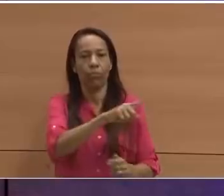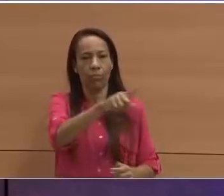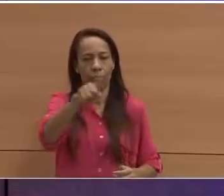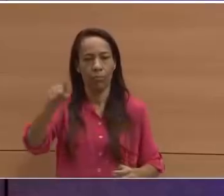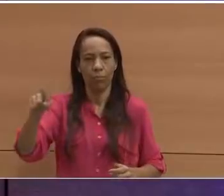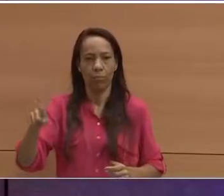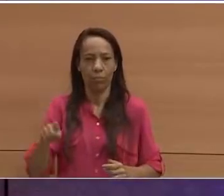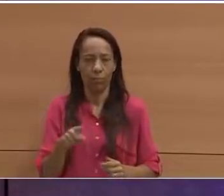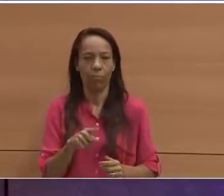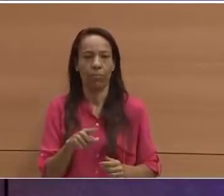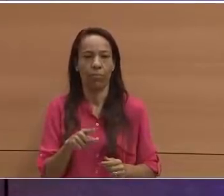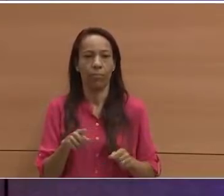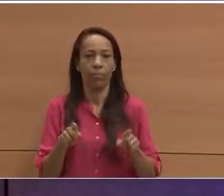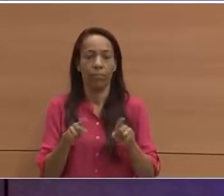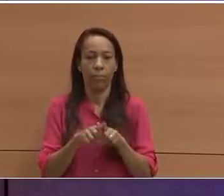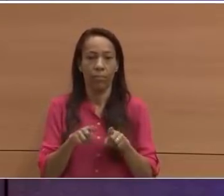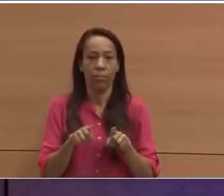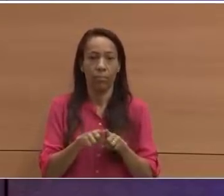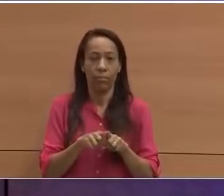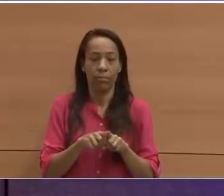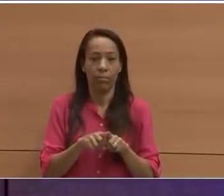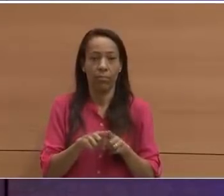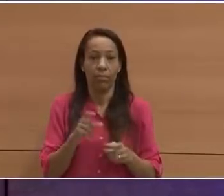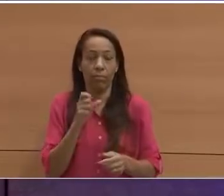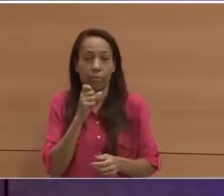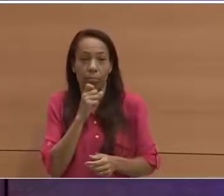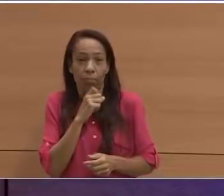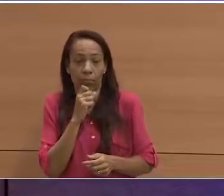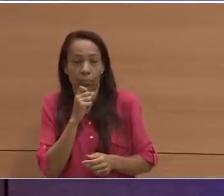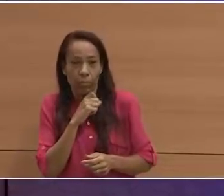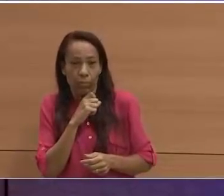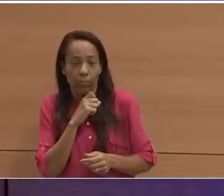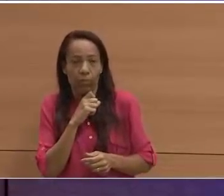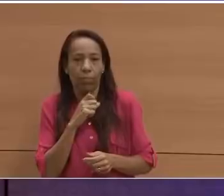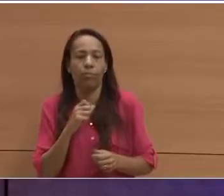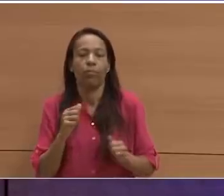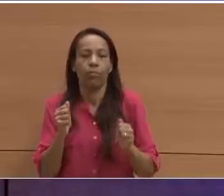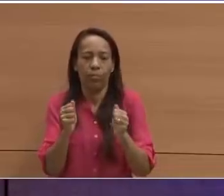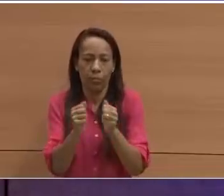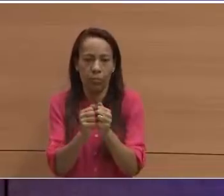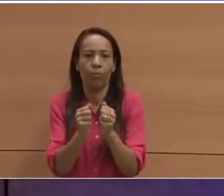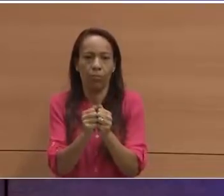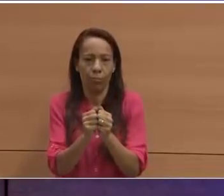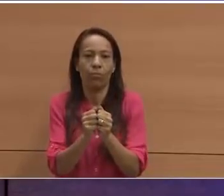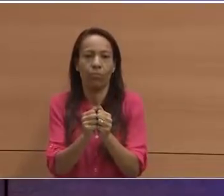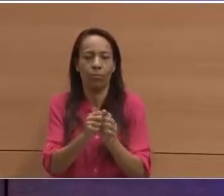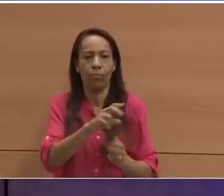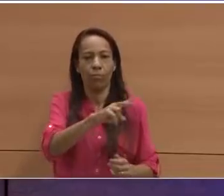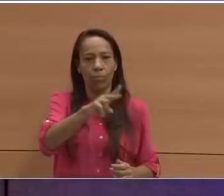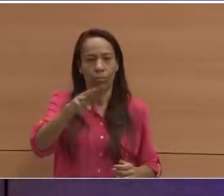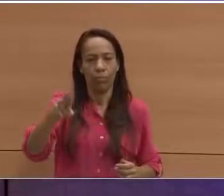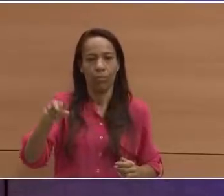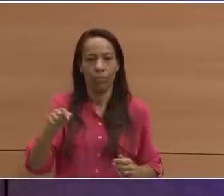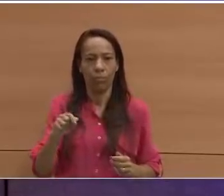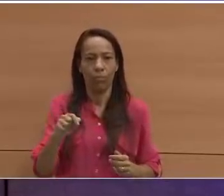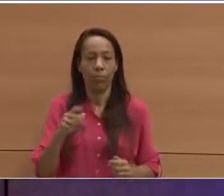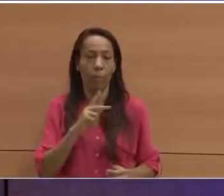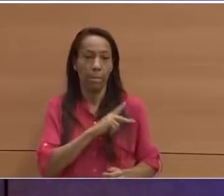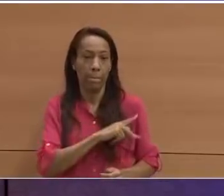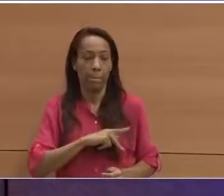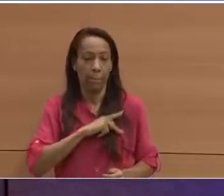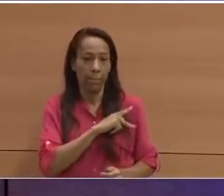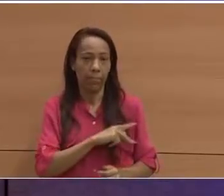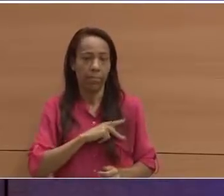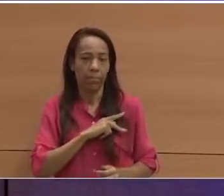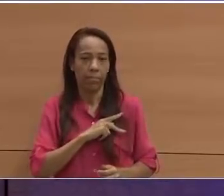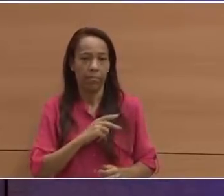que eu tenha de fazer. Mas não quero agora ver-vos apenas de passagem. Paulo não queria